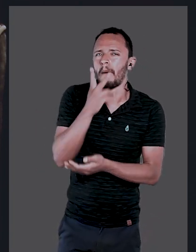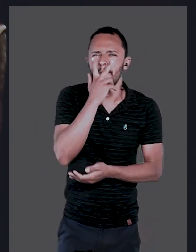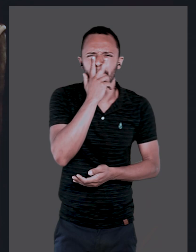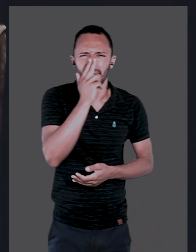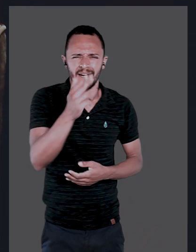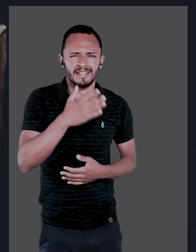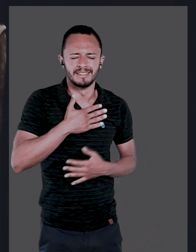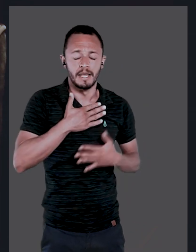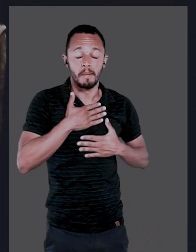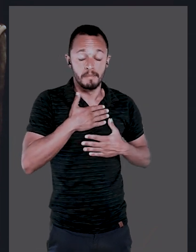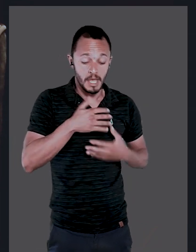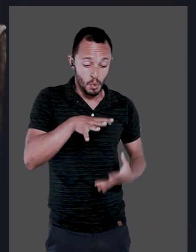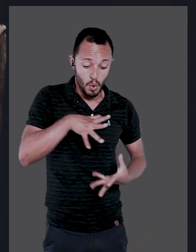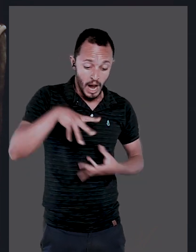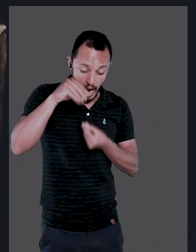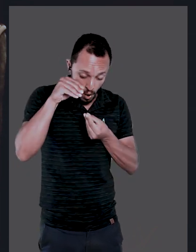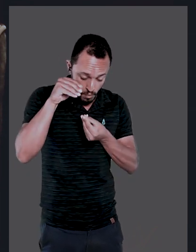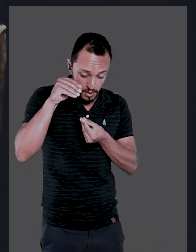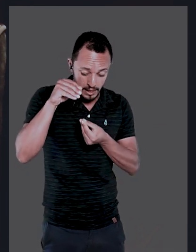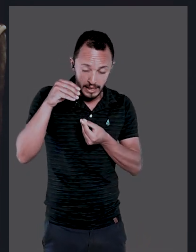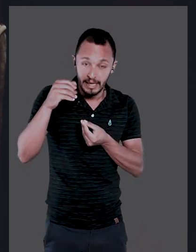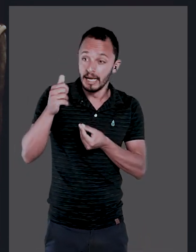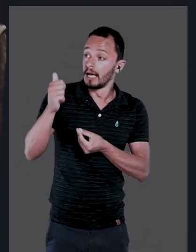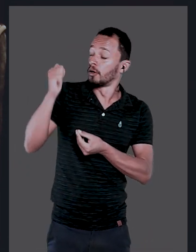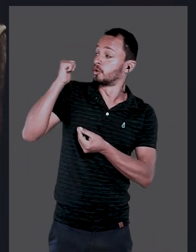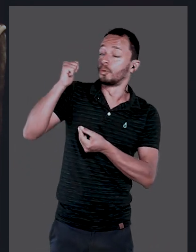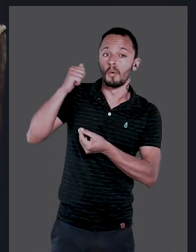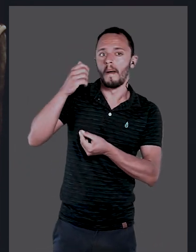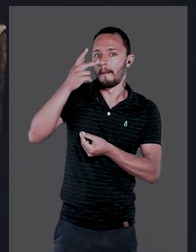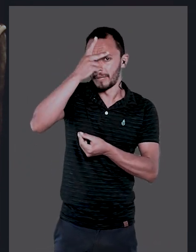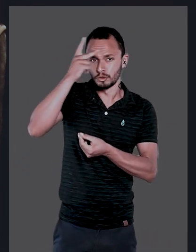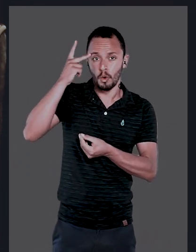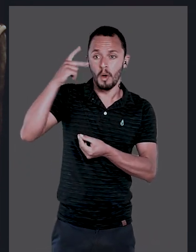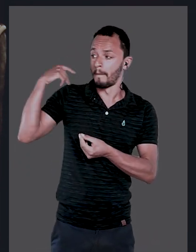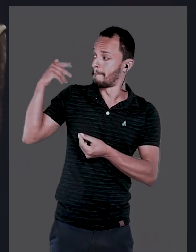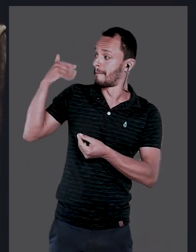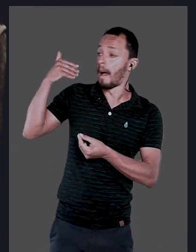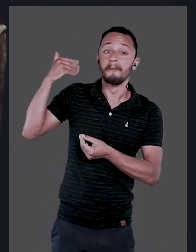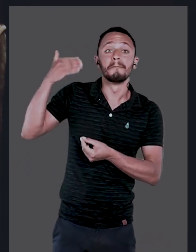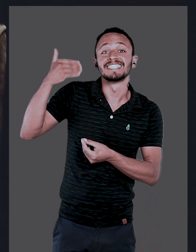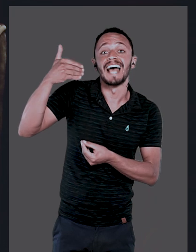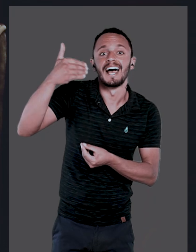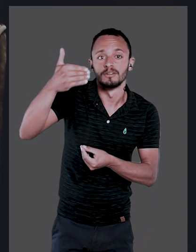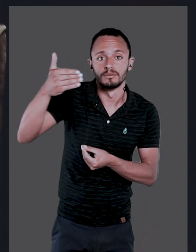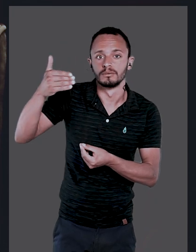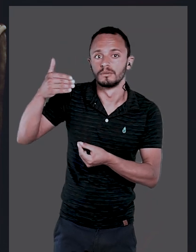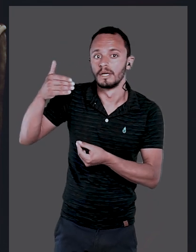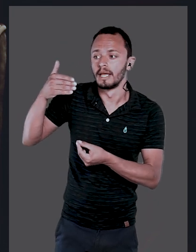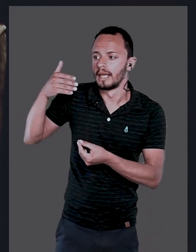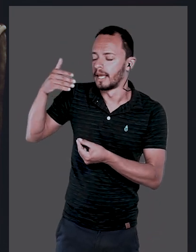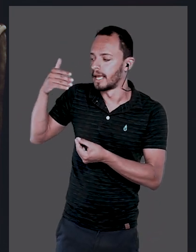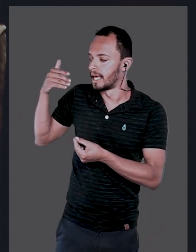quê, como se minha alma já estivesse no inferno à custa dos meus antepassados, não é?